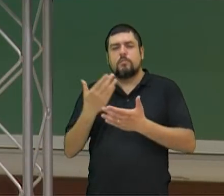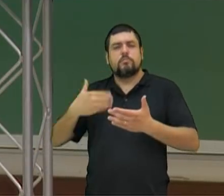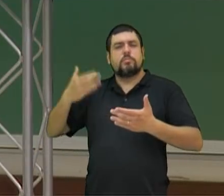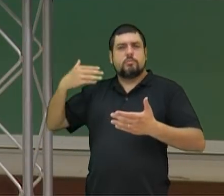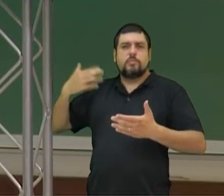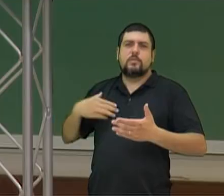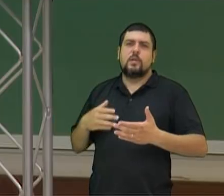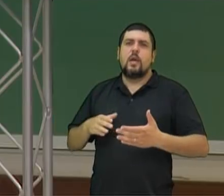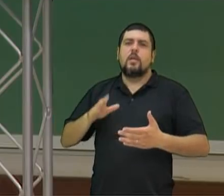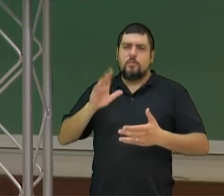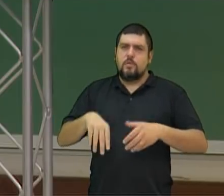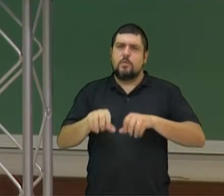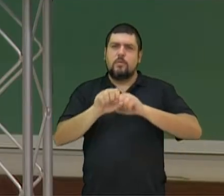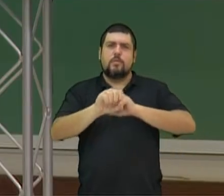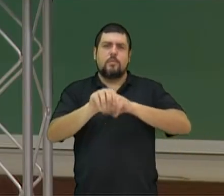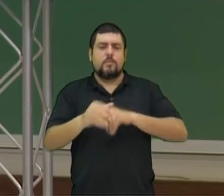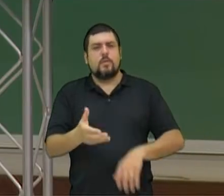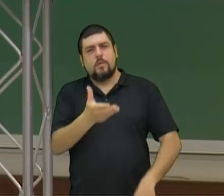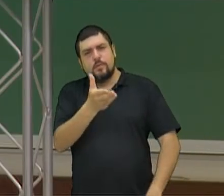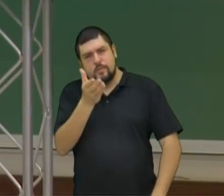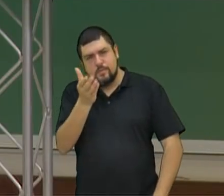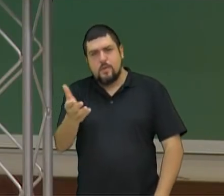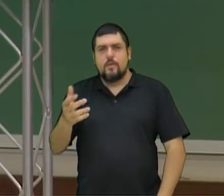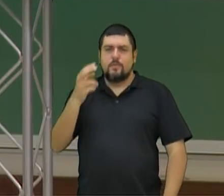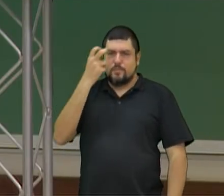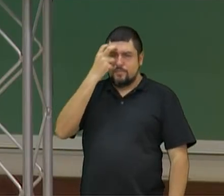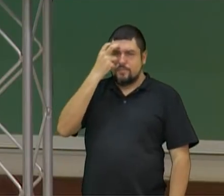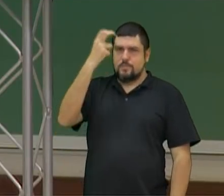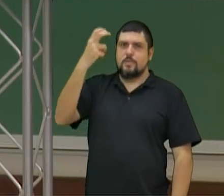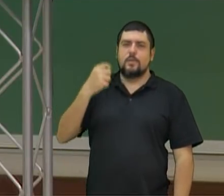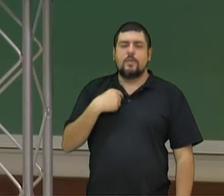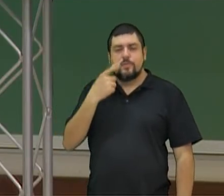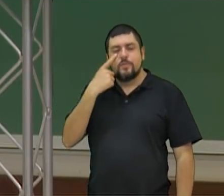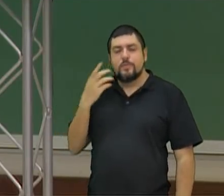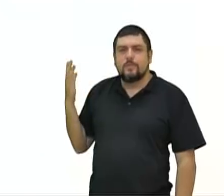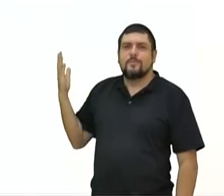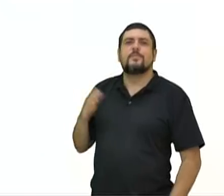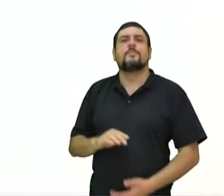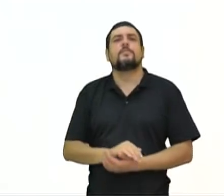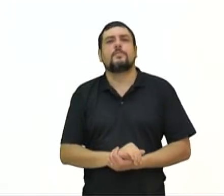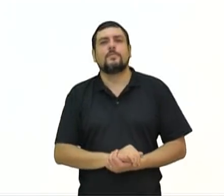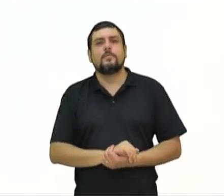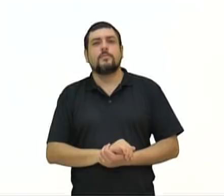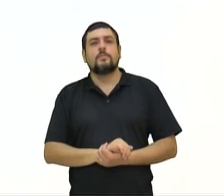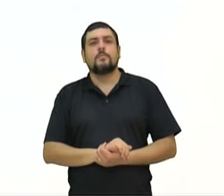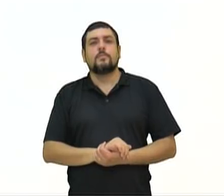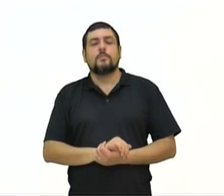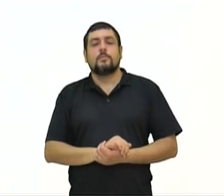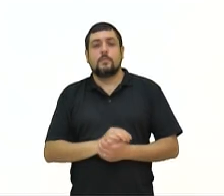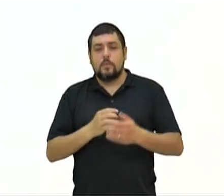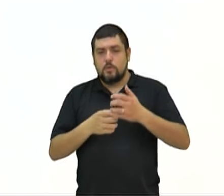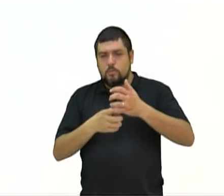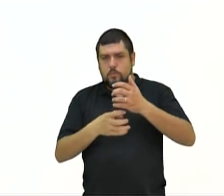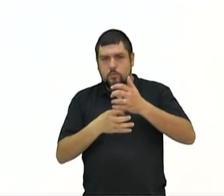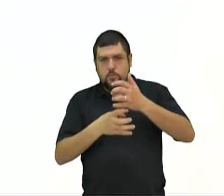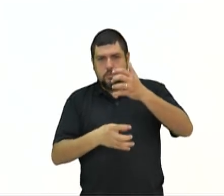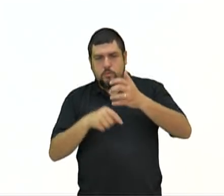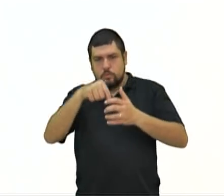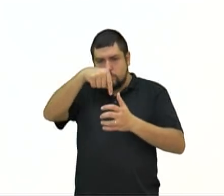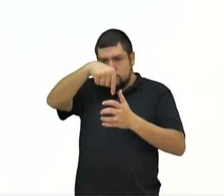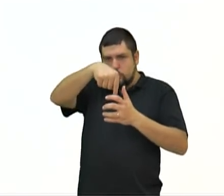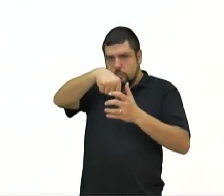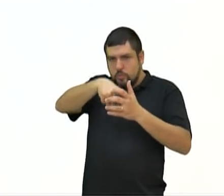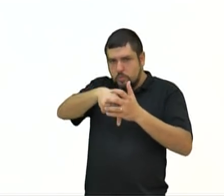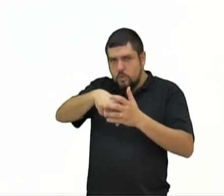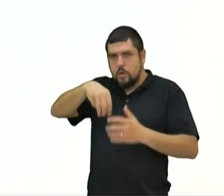eu sou esperto, eu sou inteligente. Com certeza. Então, vamos ver se você acertou? A medula espinhal, ou também chamada